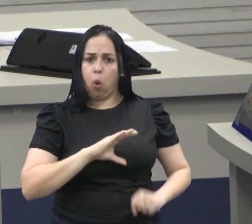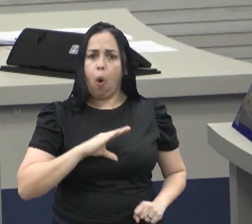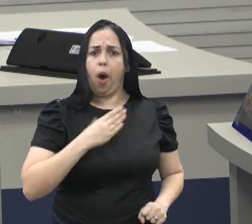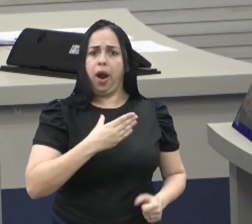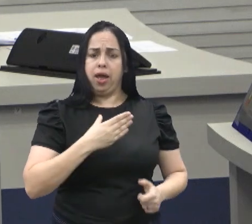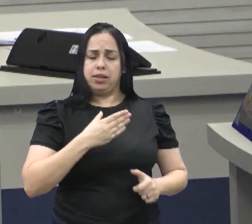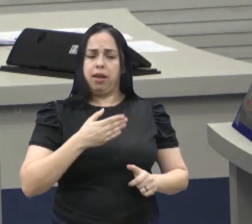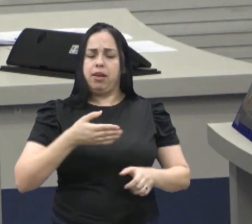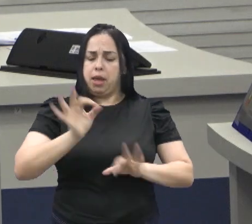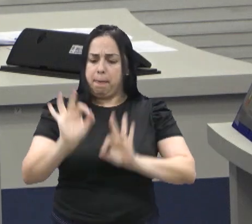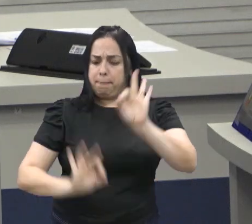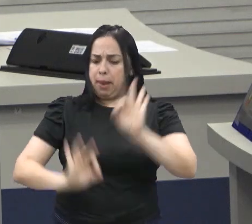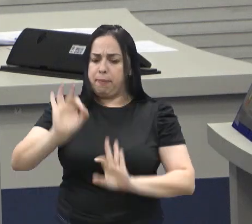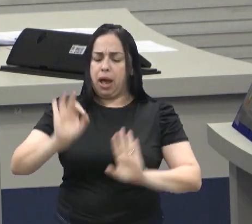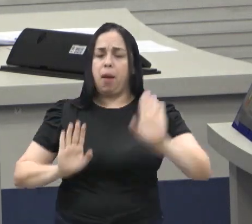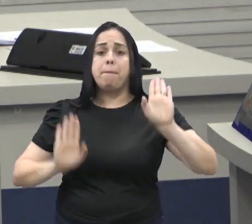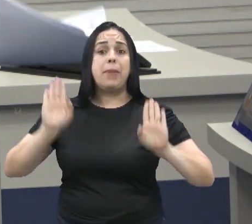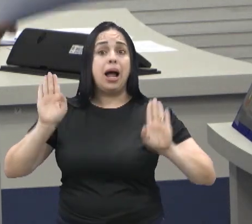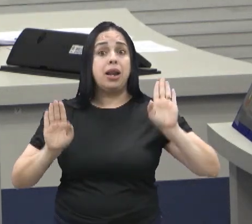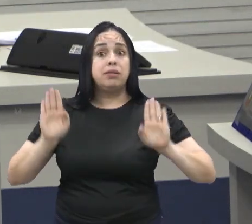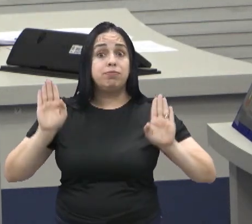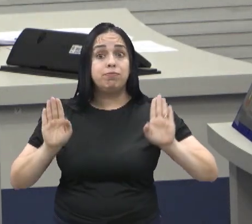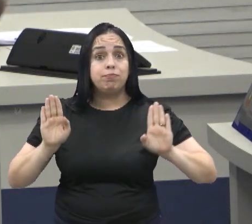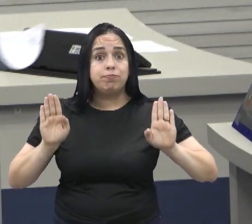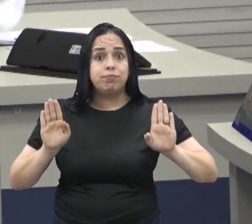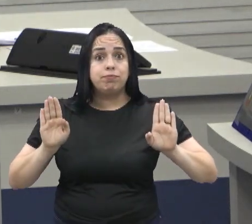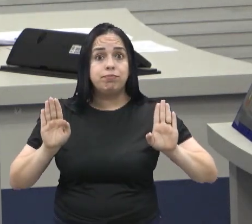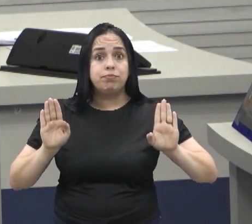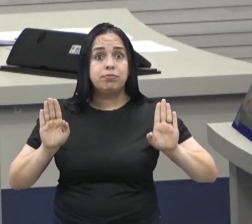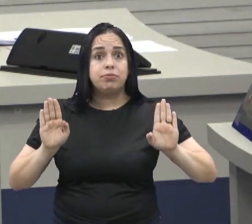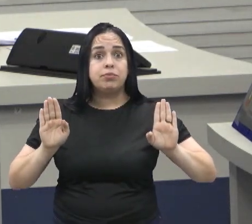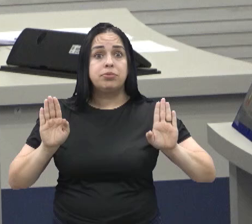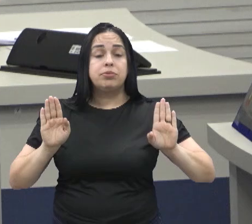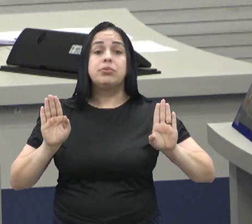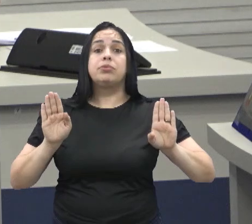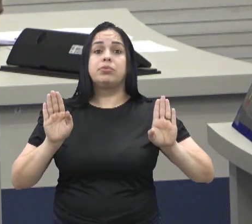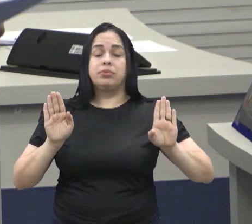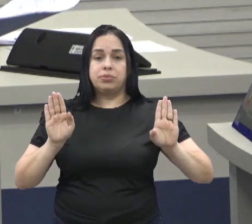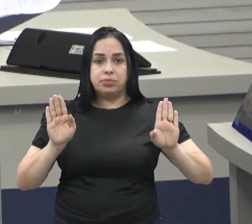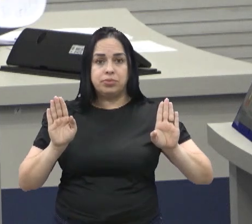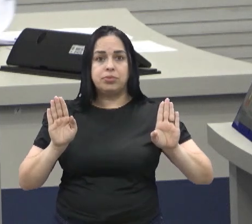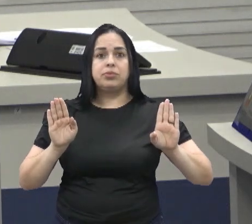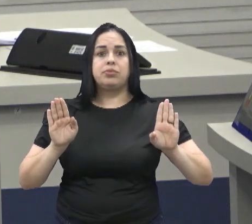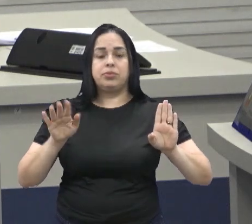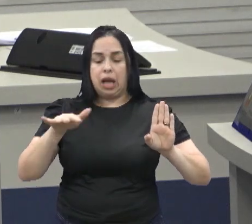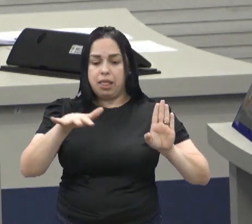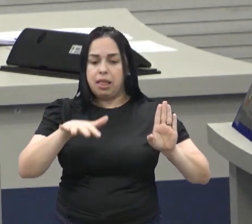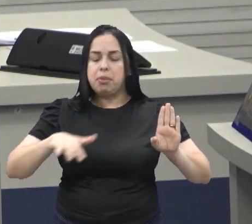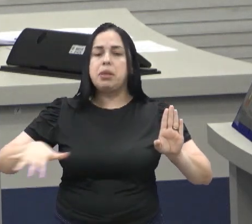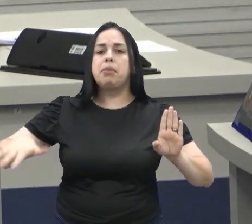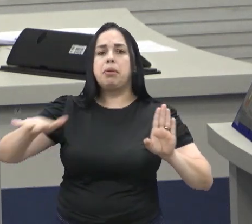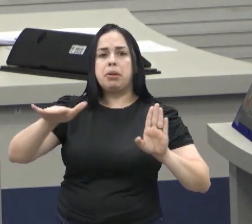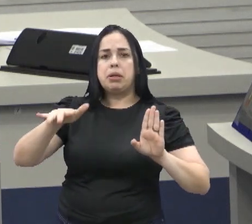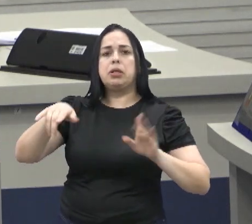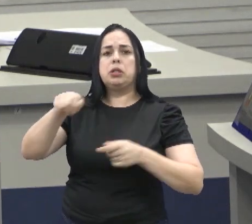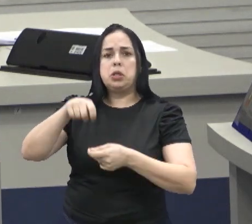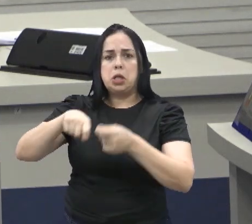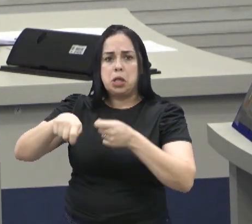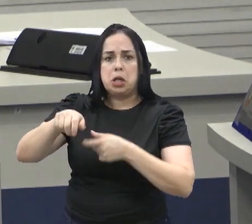a licitação com todas as forças econômicas e dos setores de